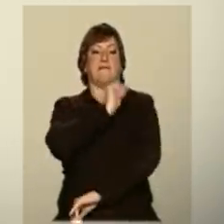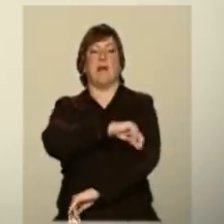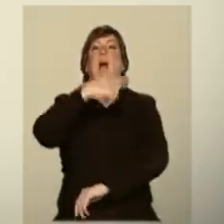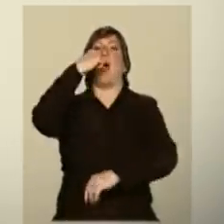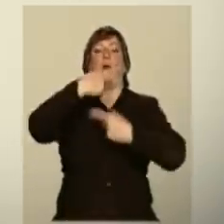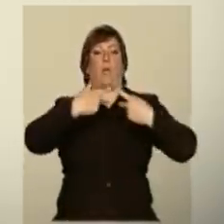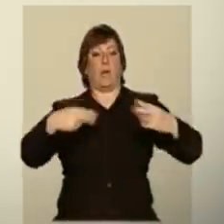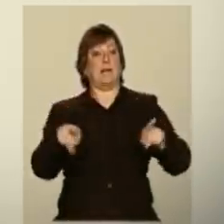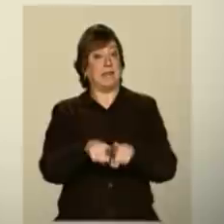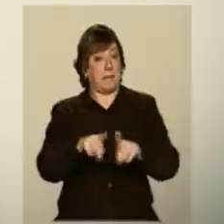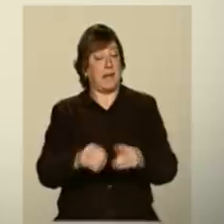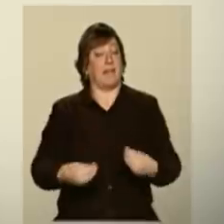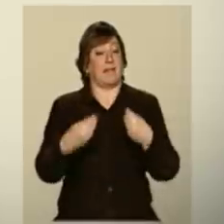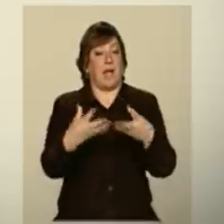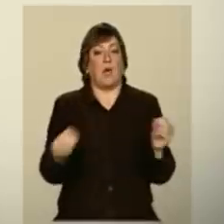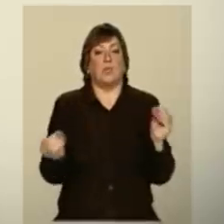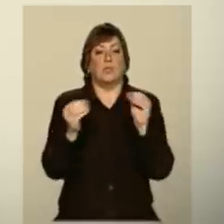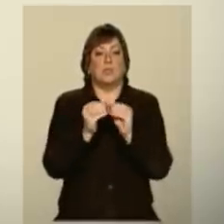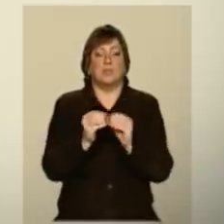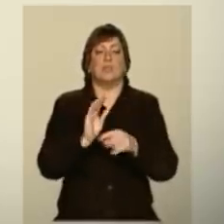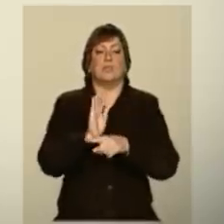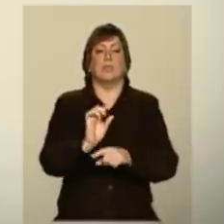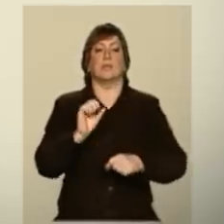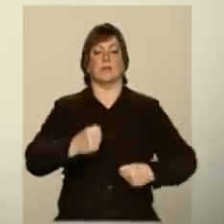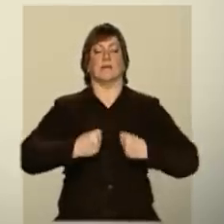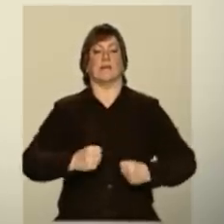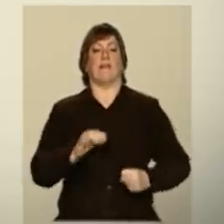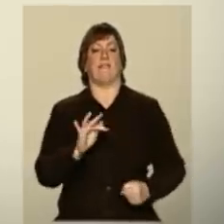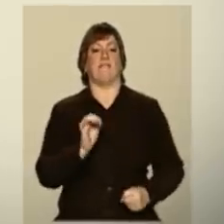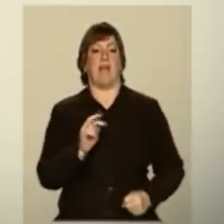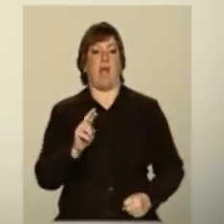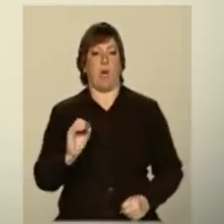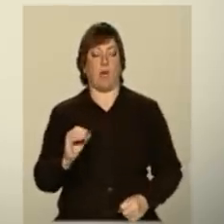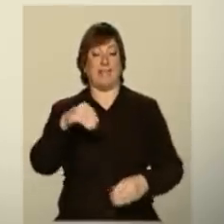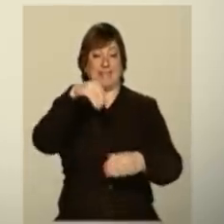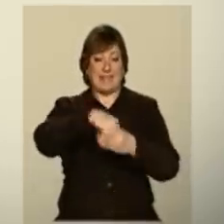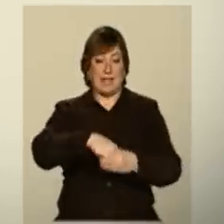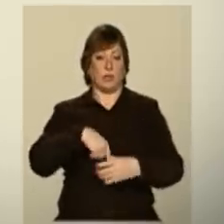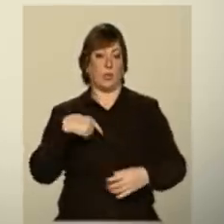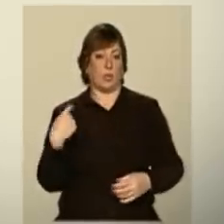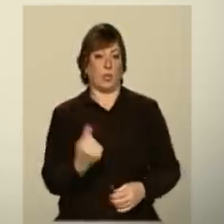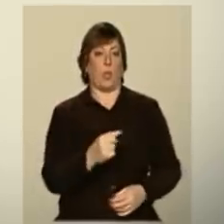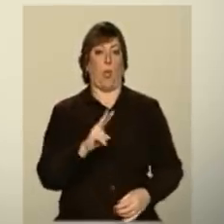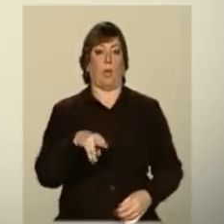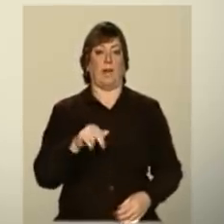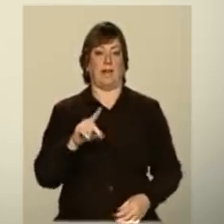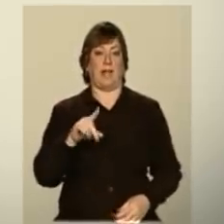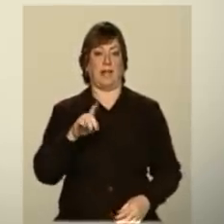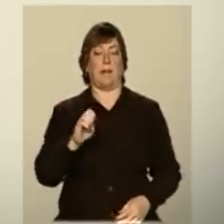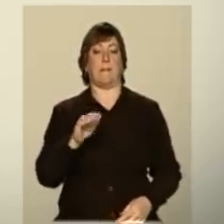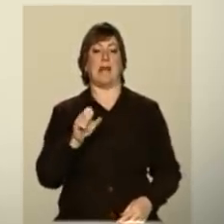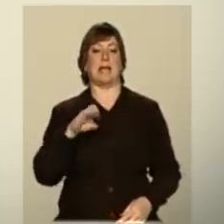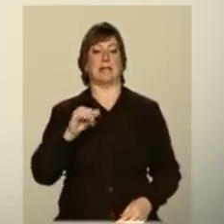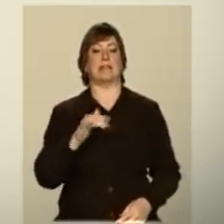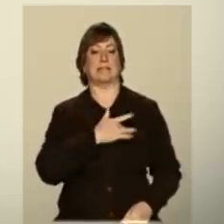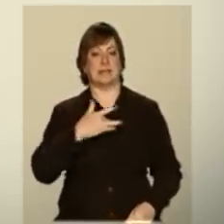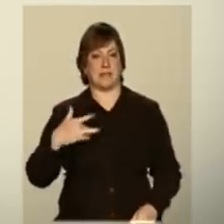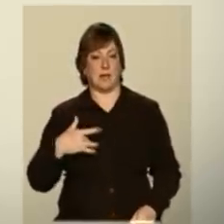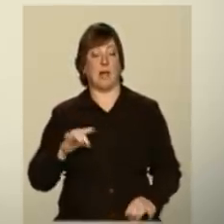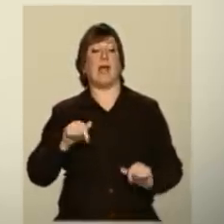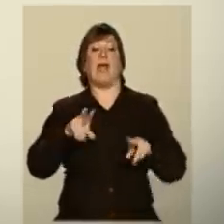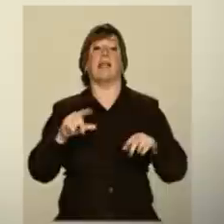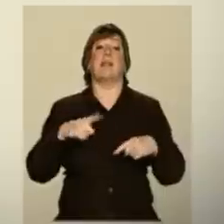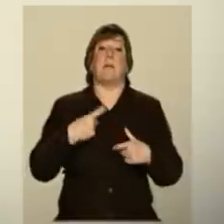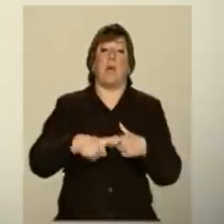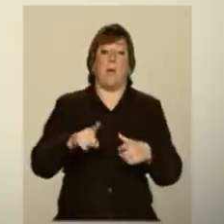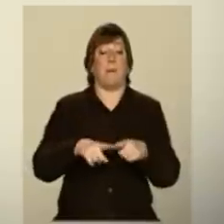o suplemento de Ferro nas unidades básicas de saúde para quem tiver indicação médica a falta de ferro